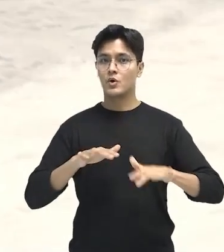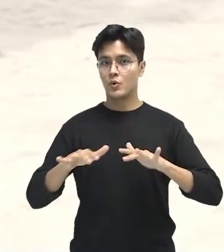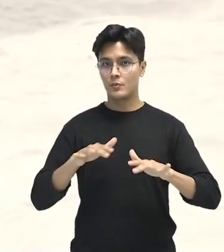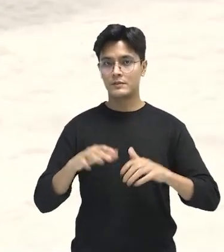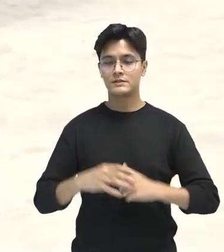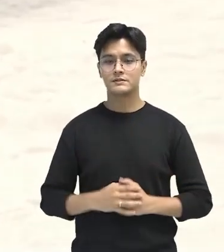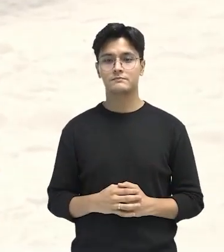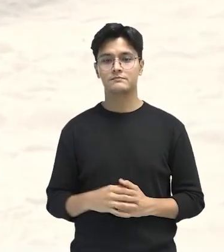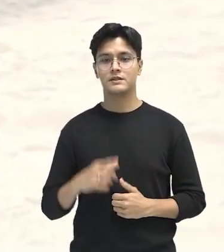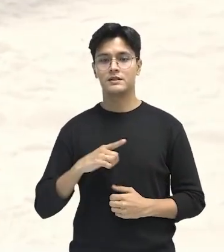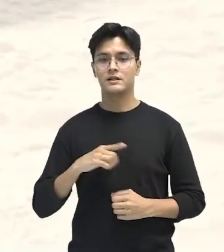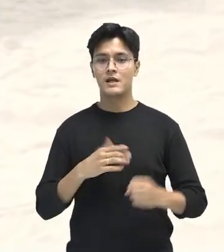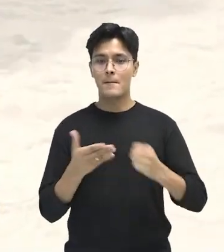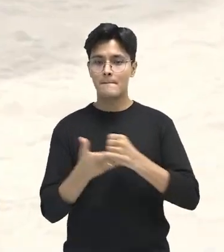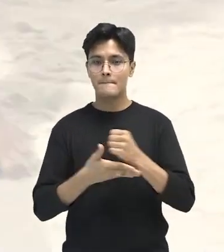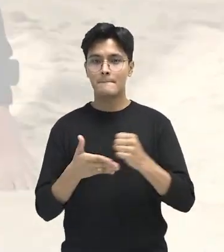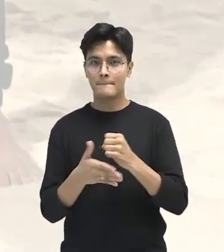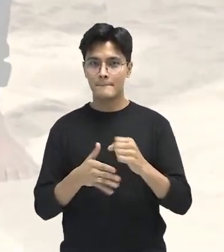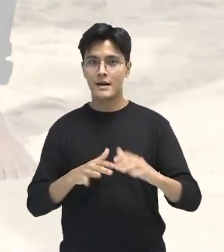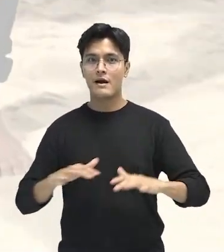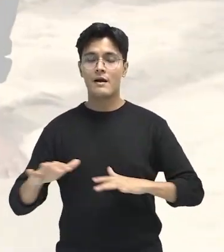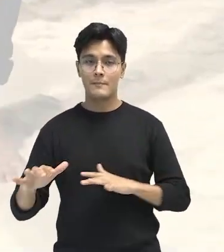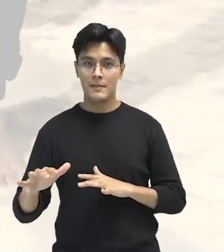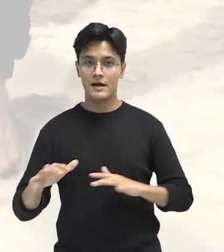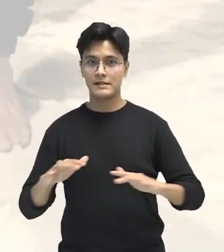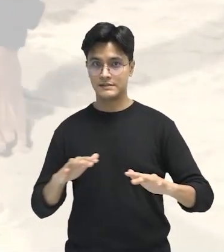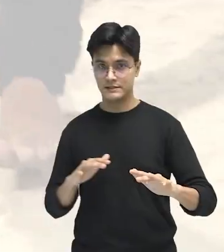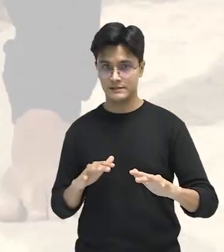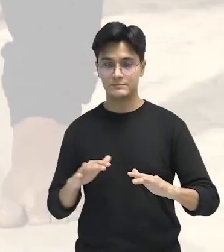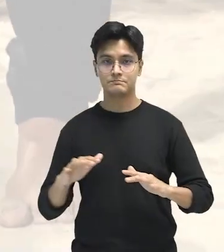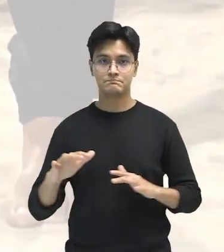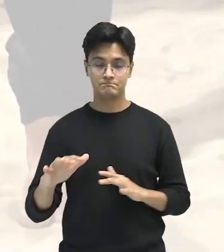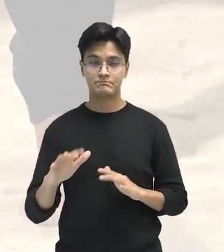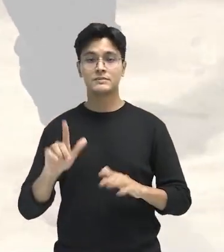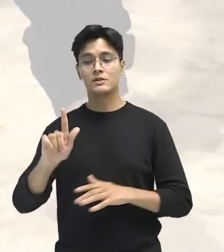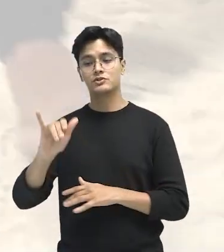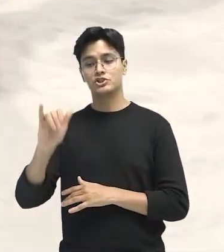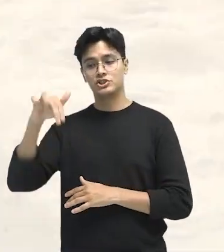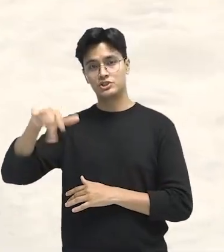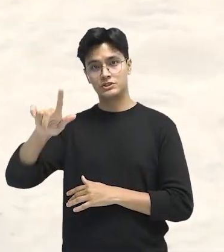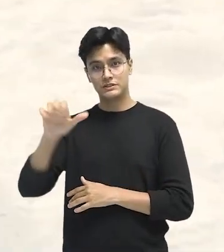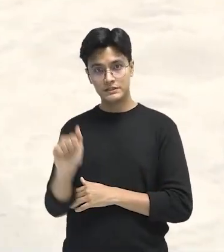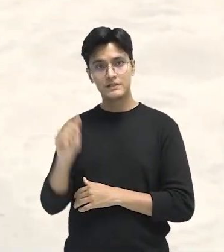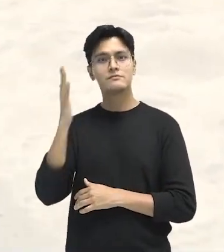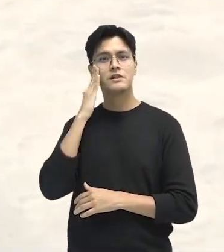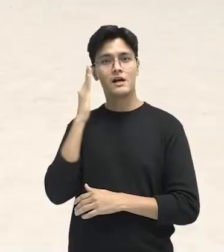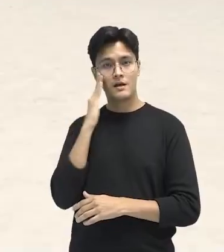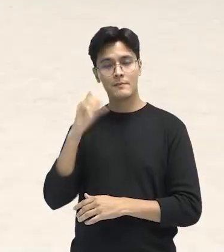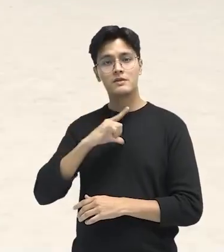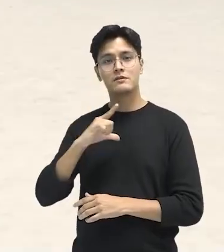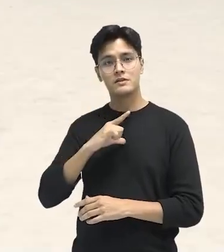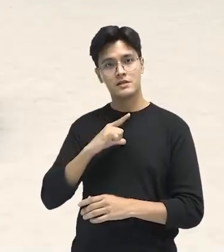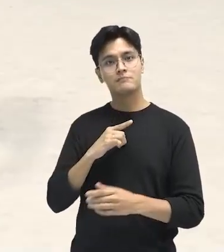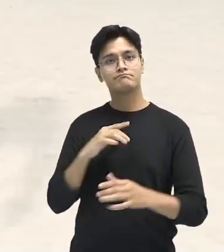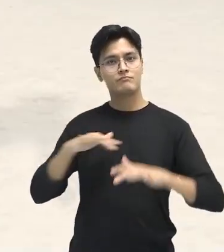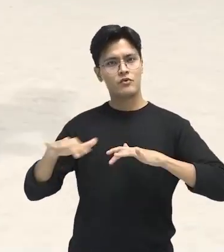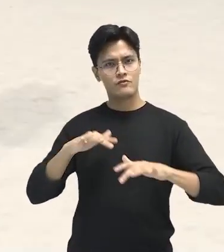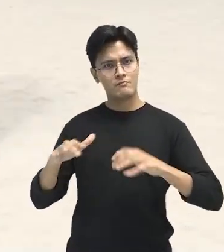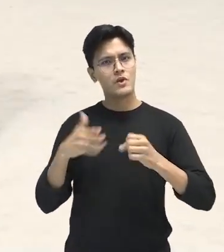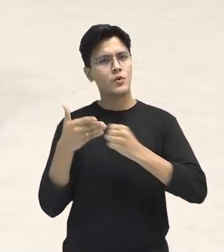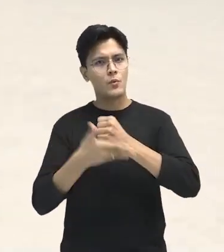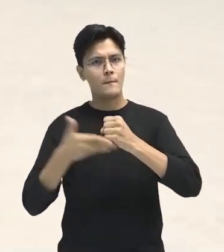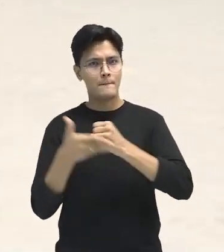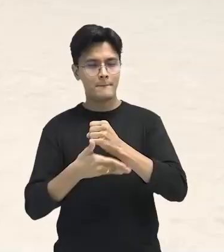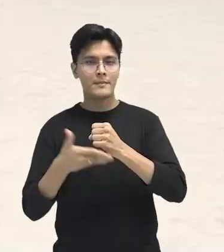A base da ginga. A ginga, como a gente já sabe, ele é um movimento básico da capoeira, é